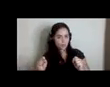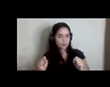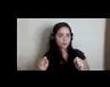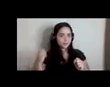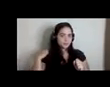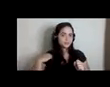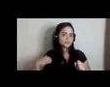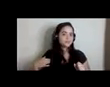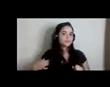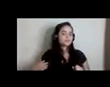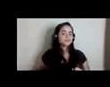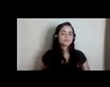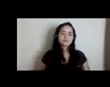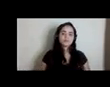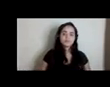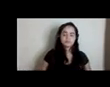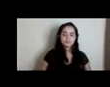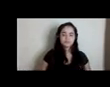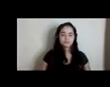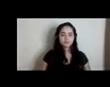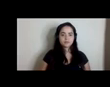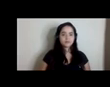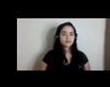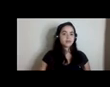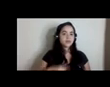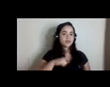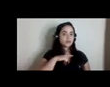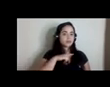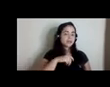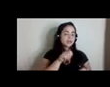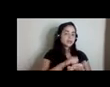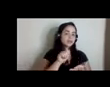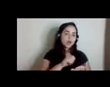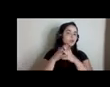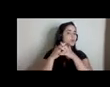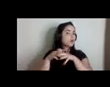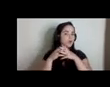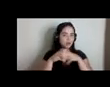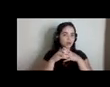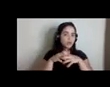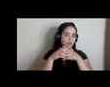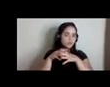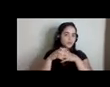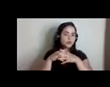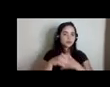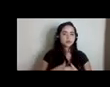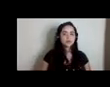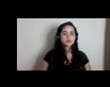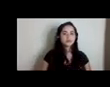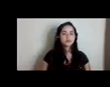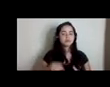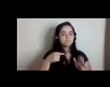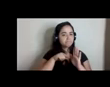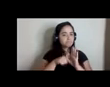Então, obviamente, há autores que refletem isso de maneira mais